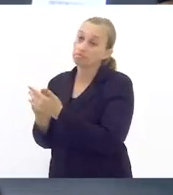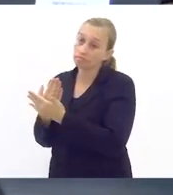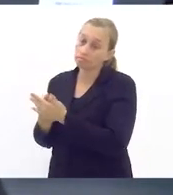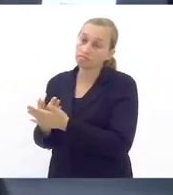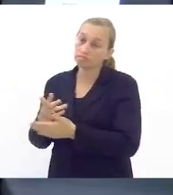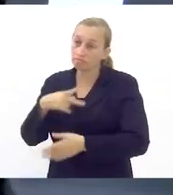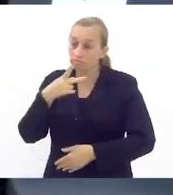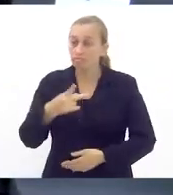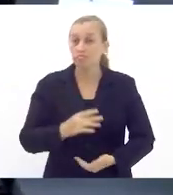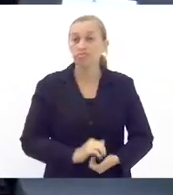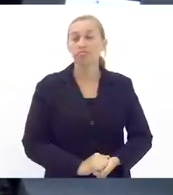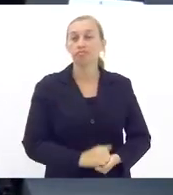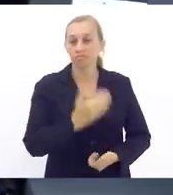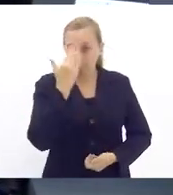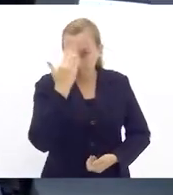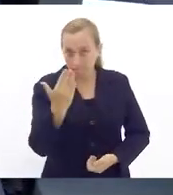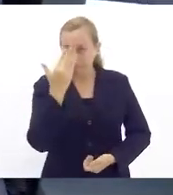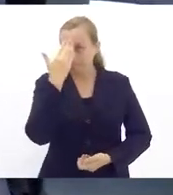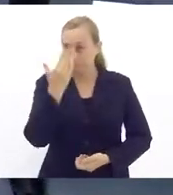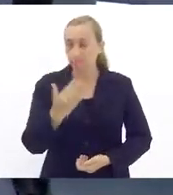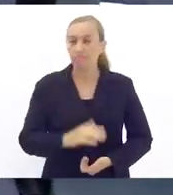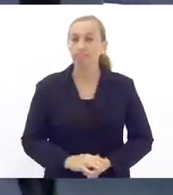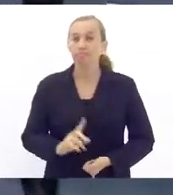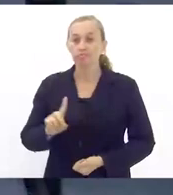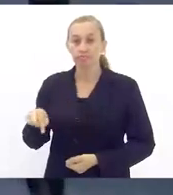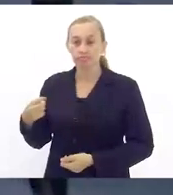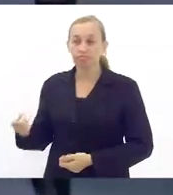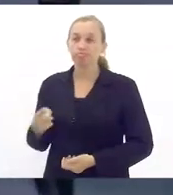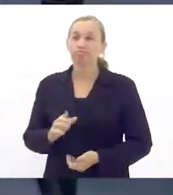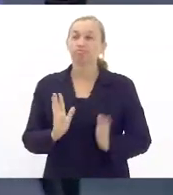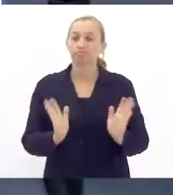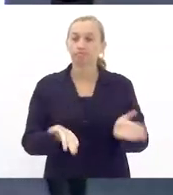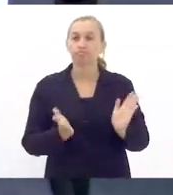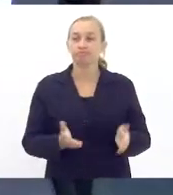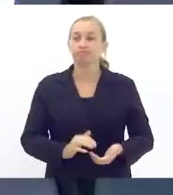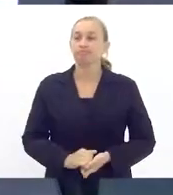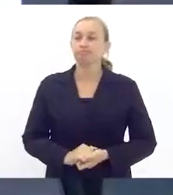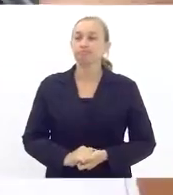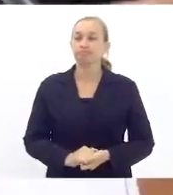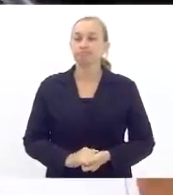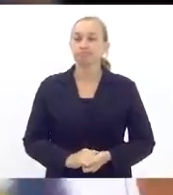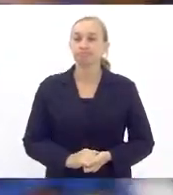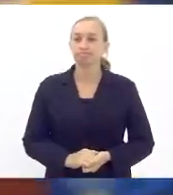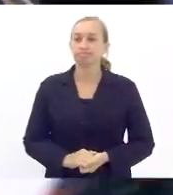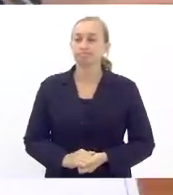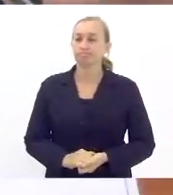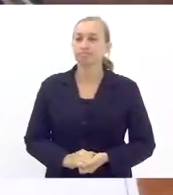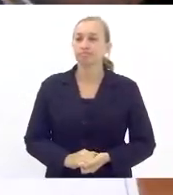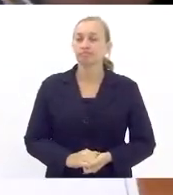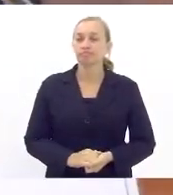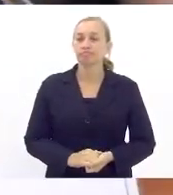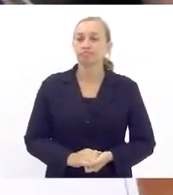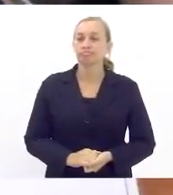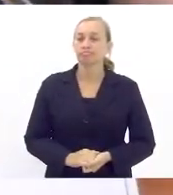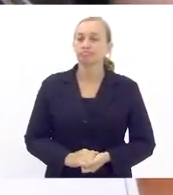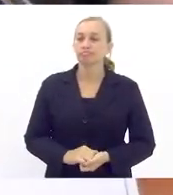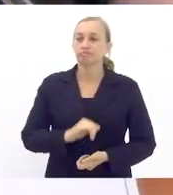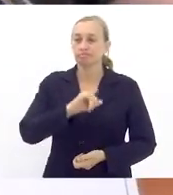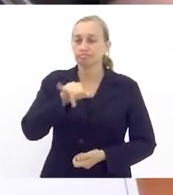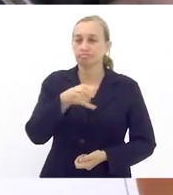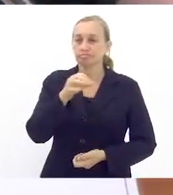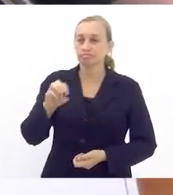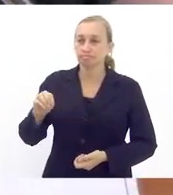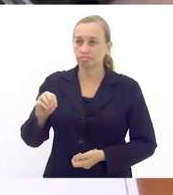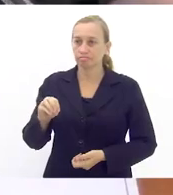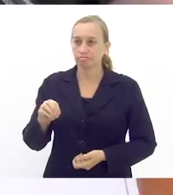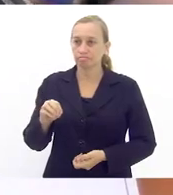se assumir Obrigado próxima inscrita agora é o penúltimo é o João prata e